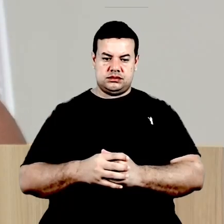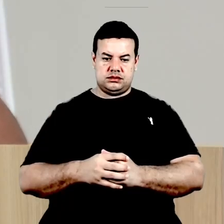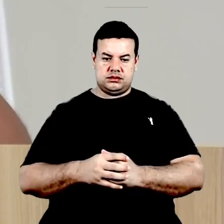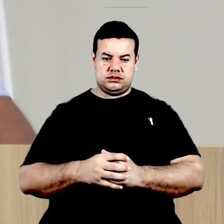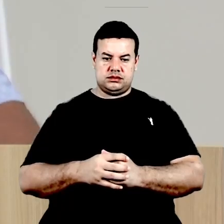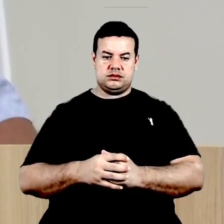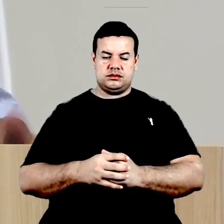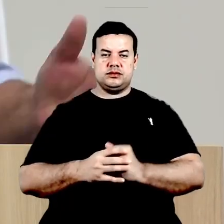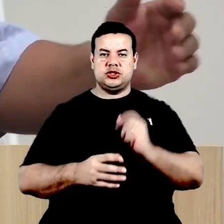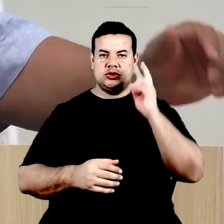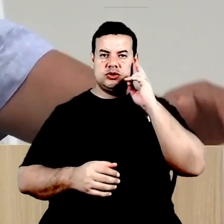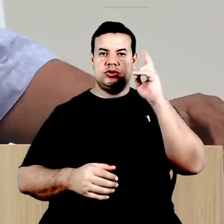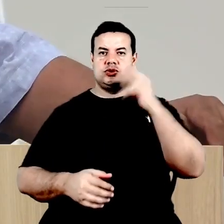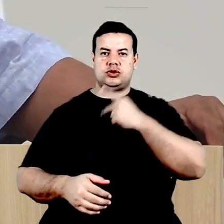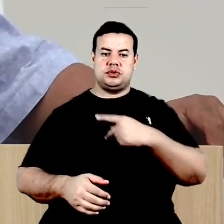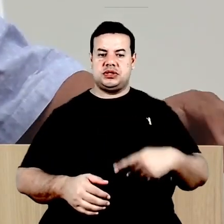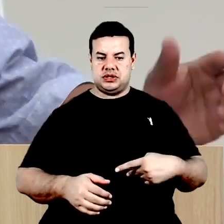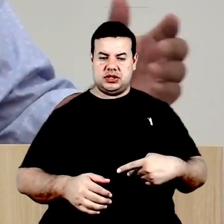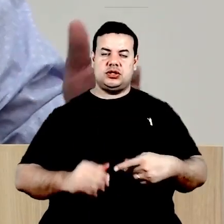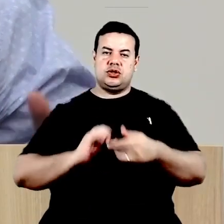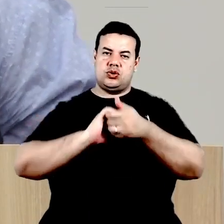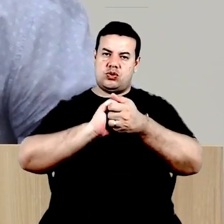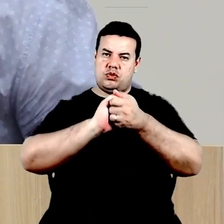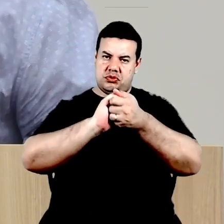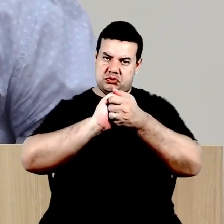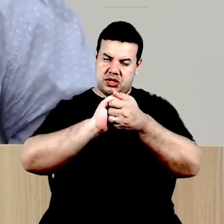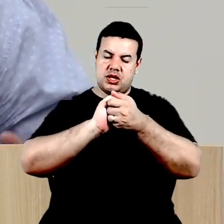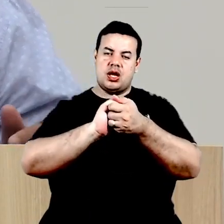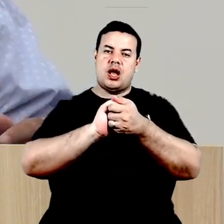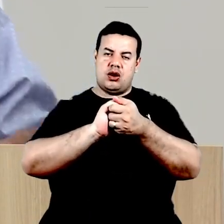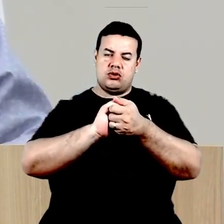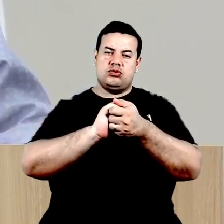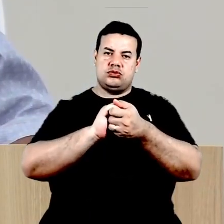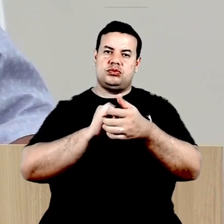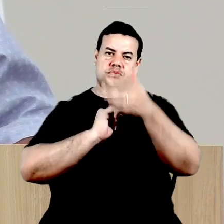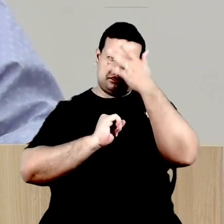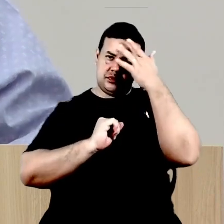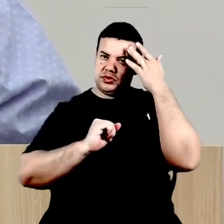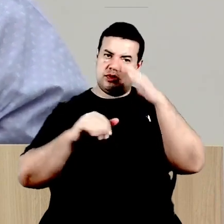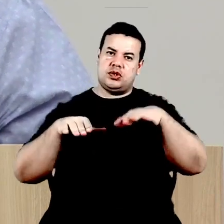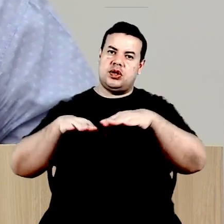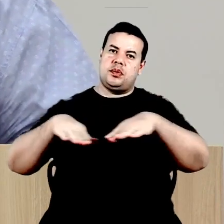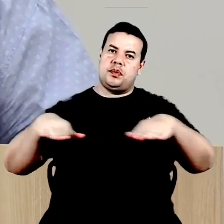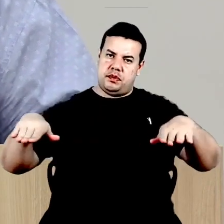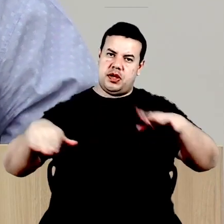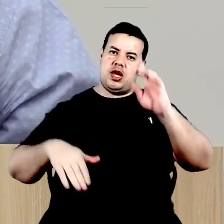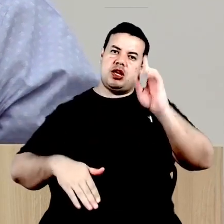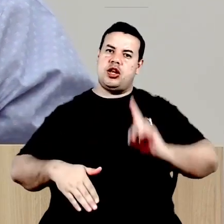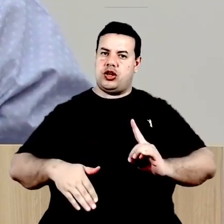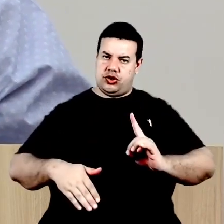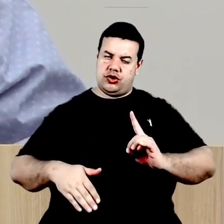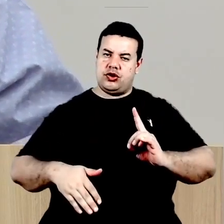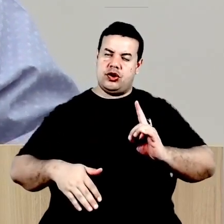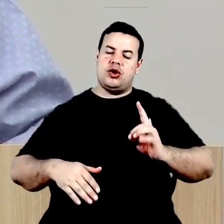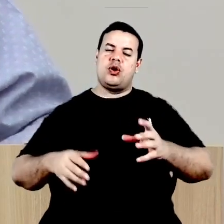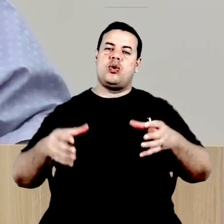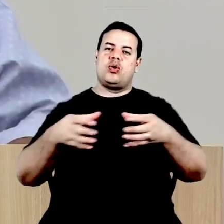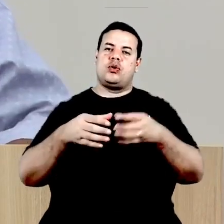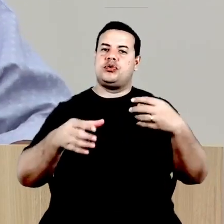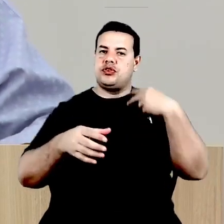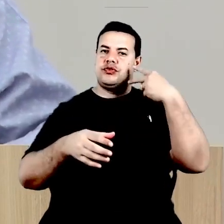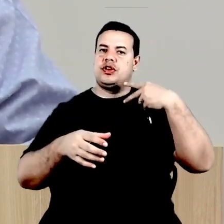senhor presidente ao cumprimentá-lo cumprimento a mesa diretiva os nobres pares público que nos honra com sua presença aqui e quem nos